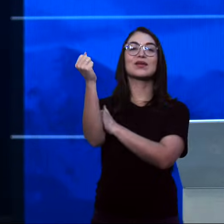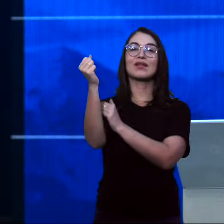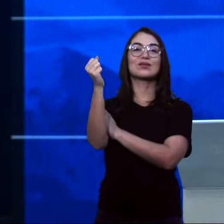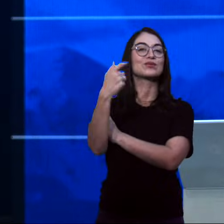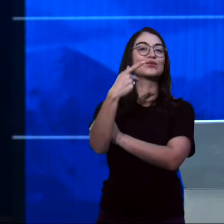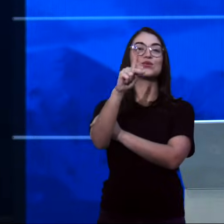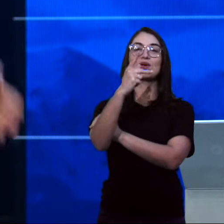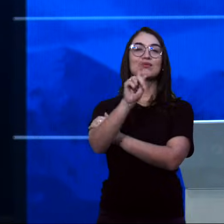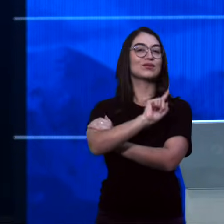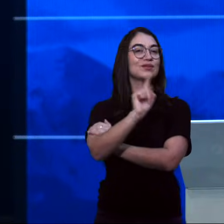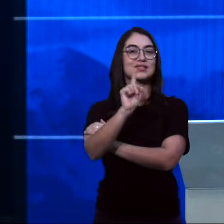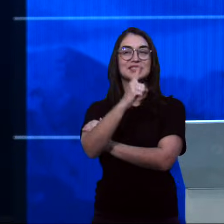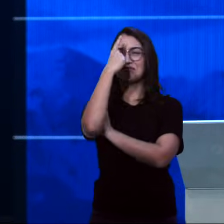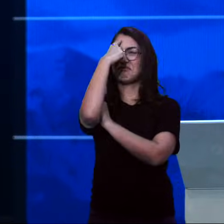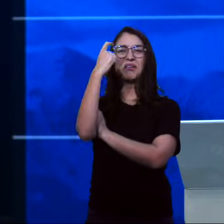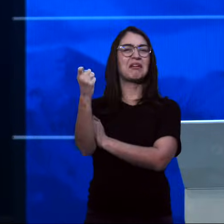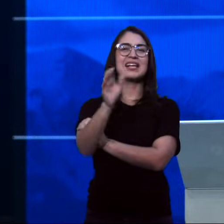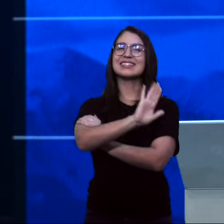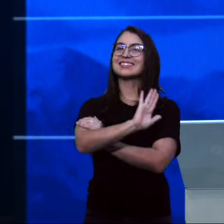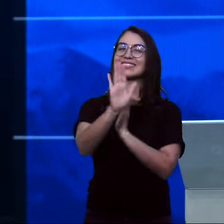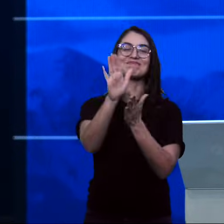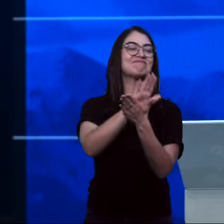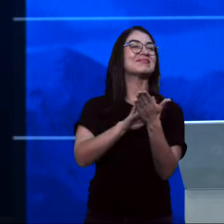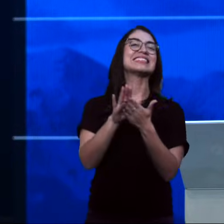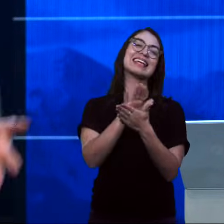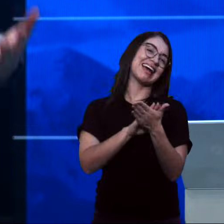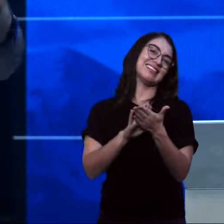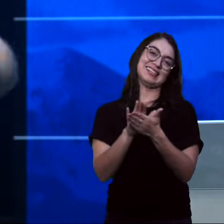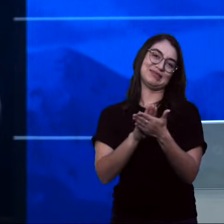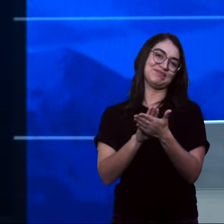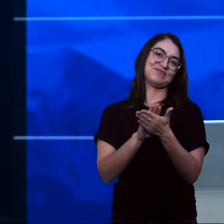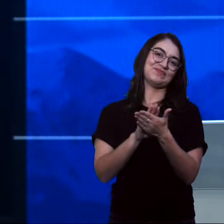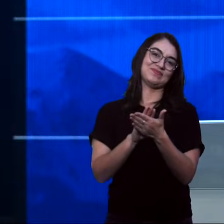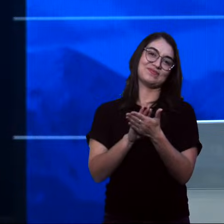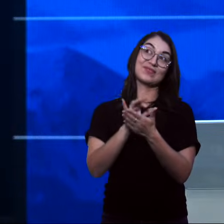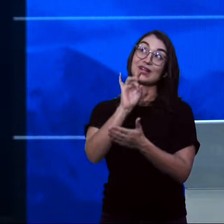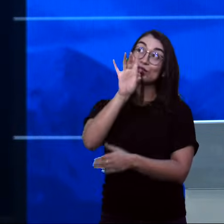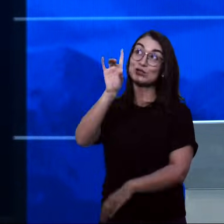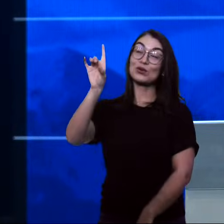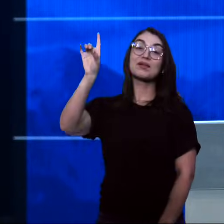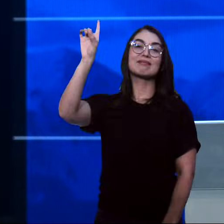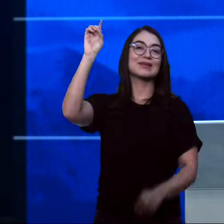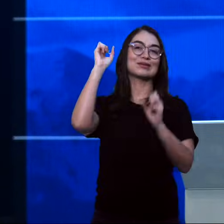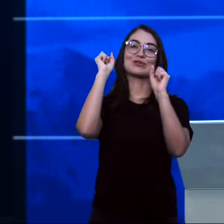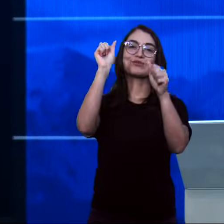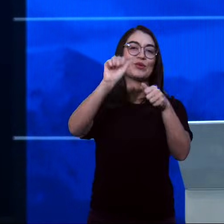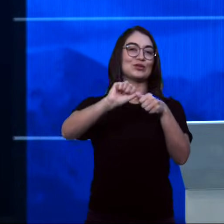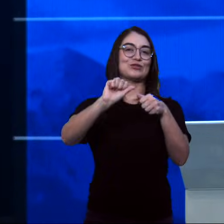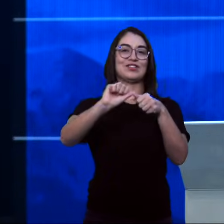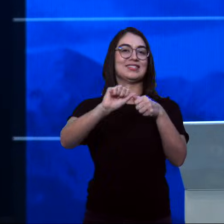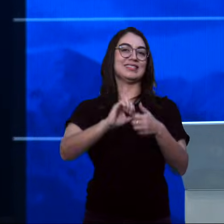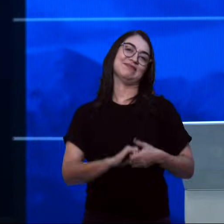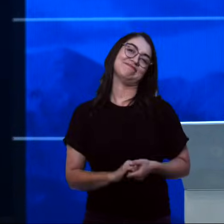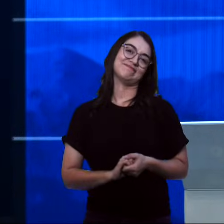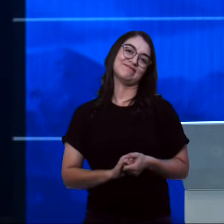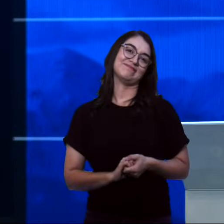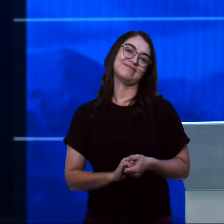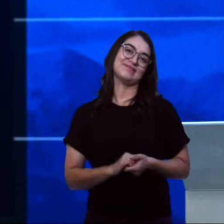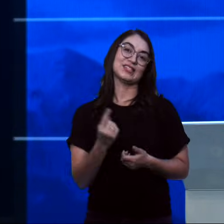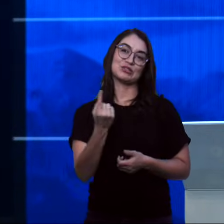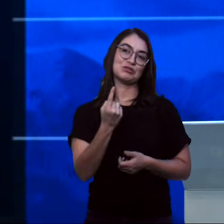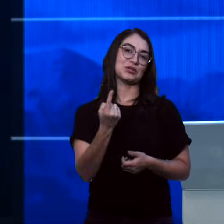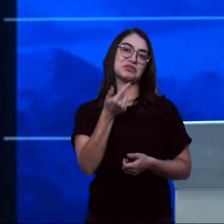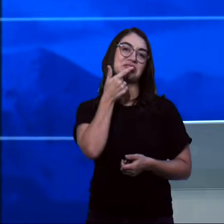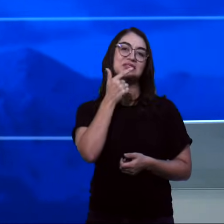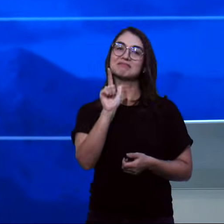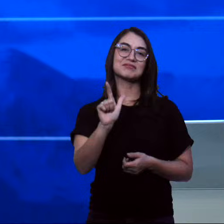Espírito. Às vezes nós tentamos viver as coisas de Deus no nosso braço, e Deus está falando, não dá. E às vezes a